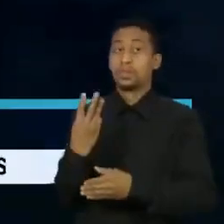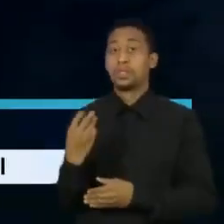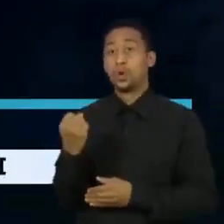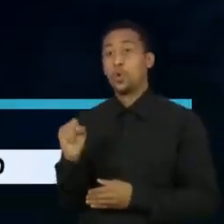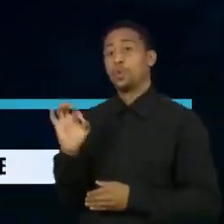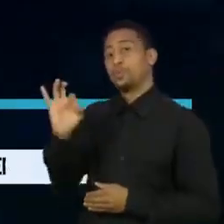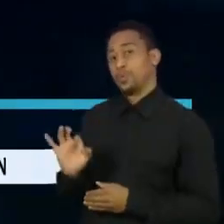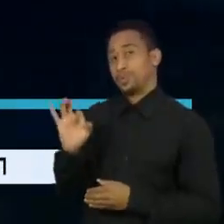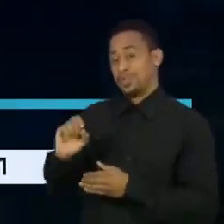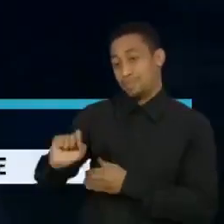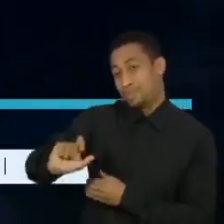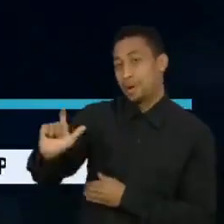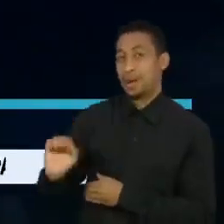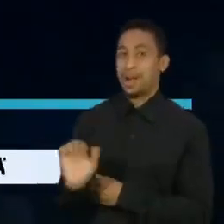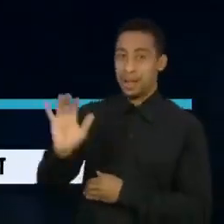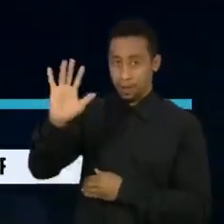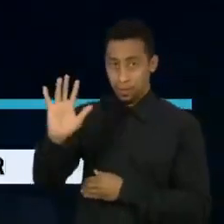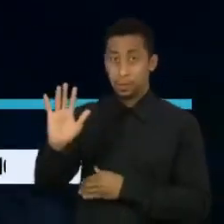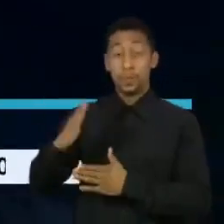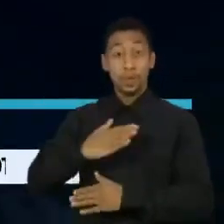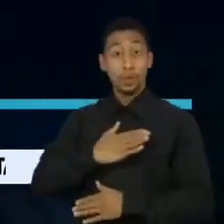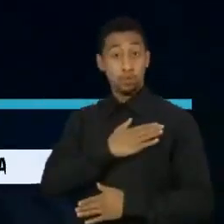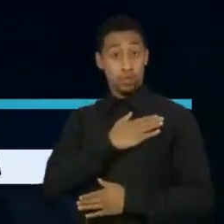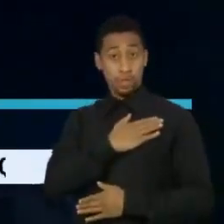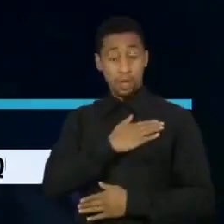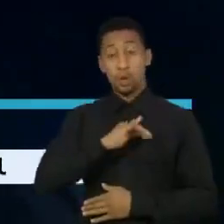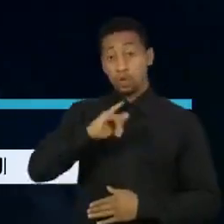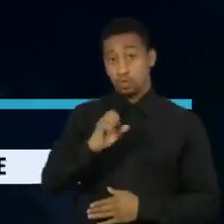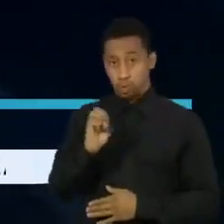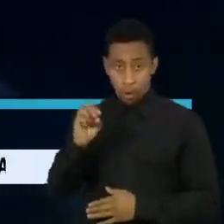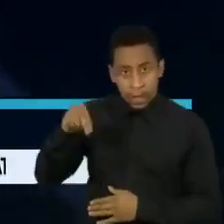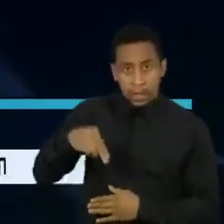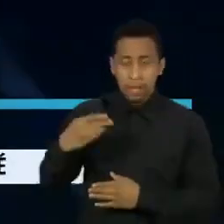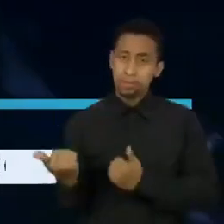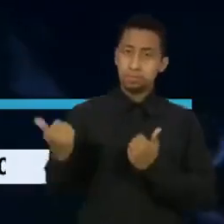primeira elevação de preços desde que o general Joaquim Silva e Luna assumiu a presidência da Petrobras.